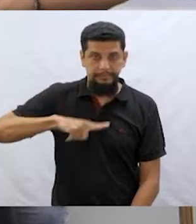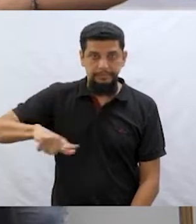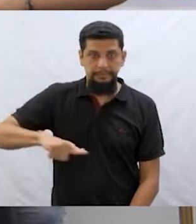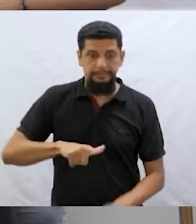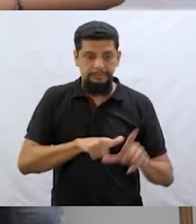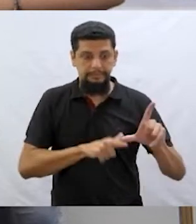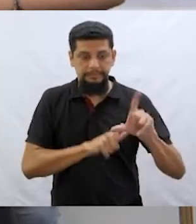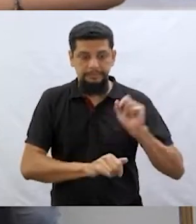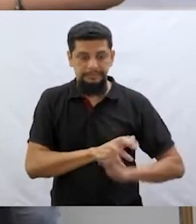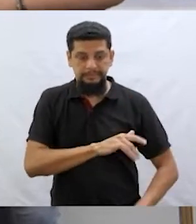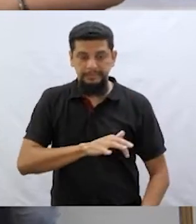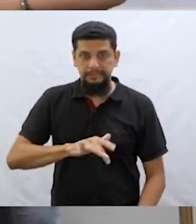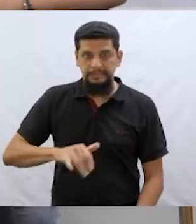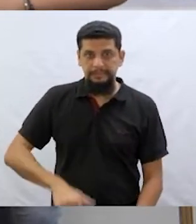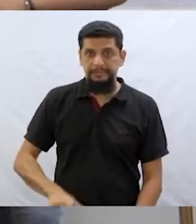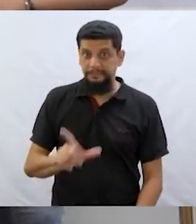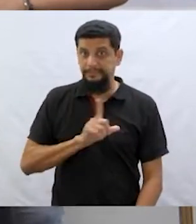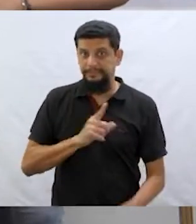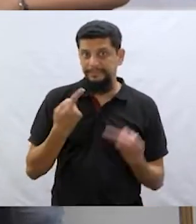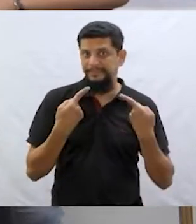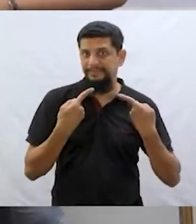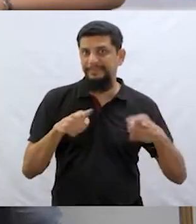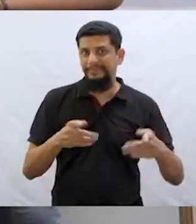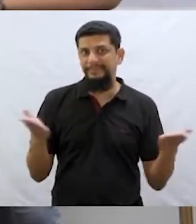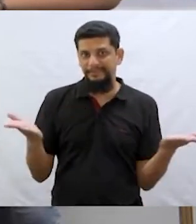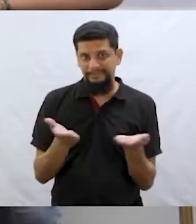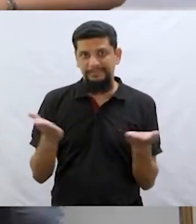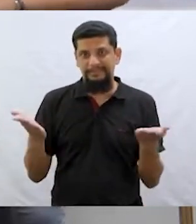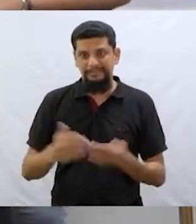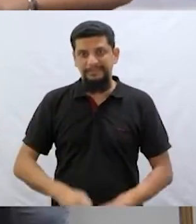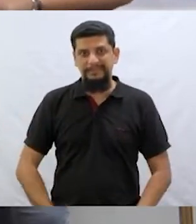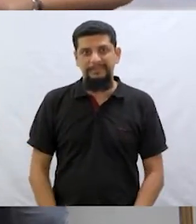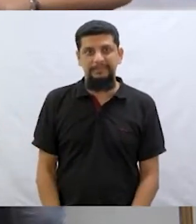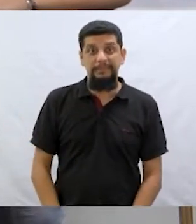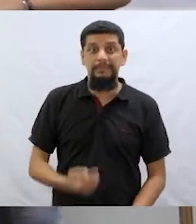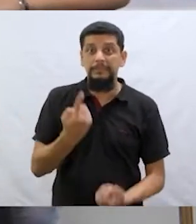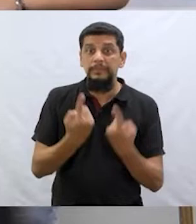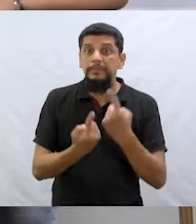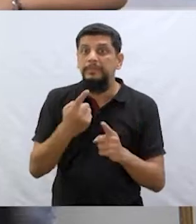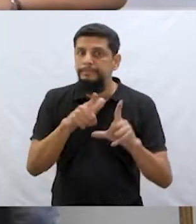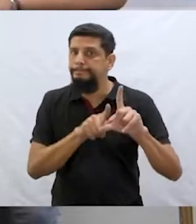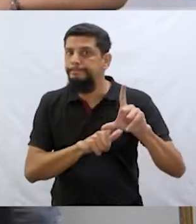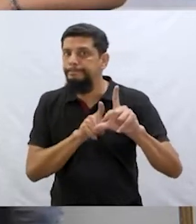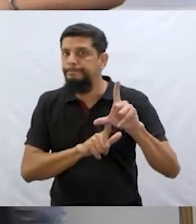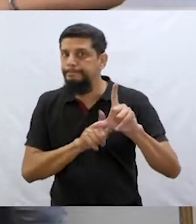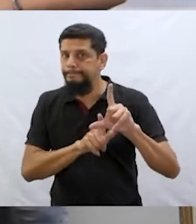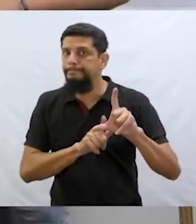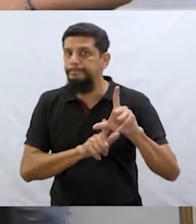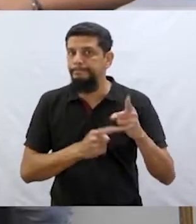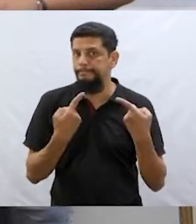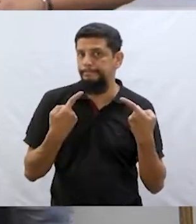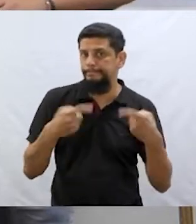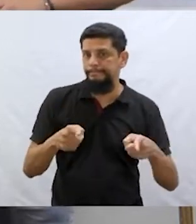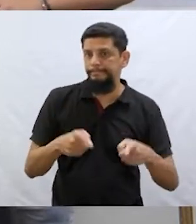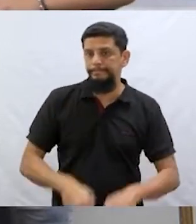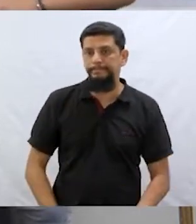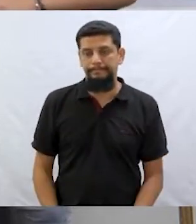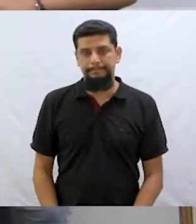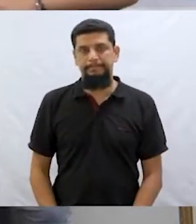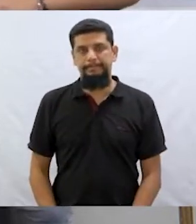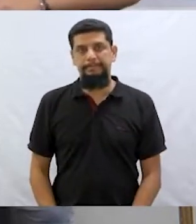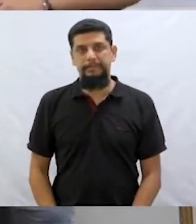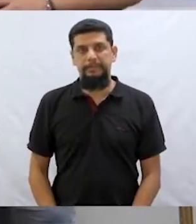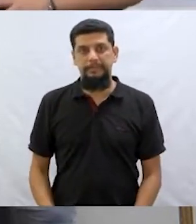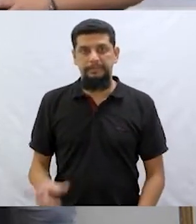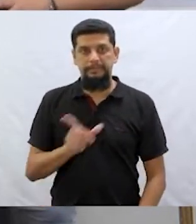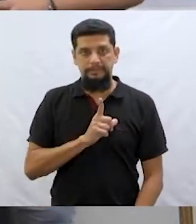as letras do alfabeto. Nós temos um desafio hoje, tá? Então, o desafio é qual é a letra. Ah, legal. Então, fiquem